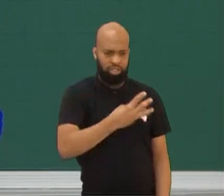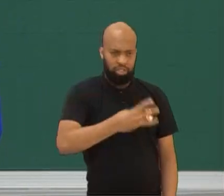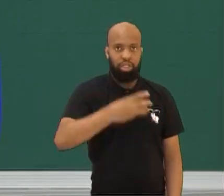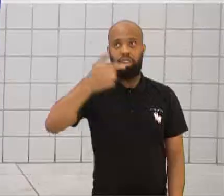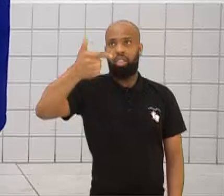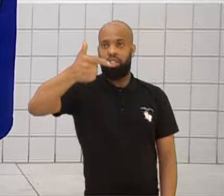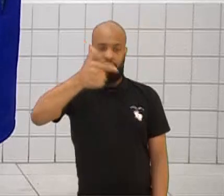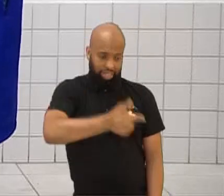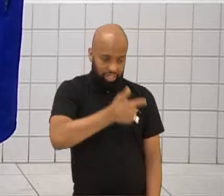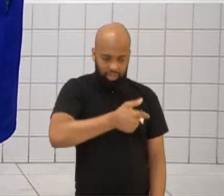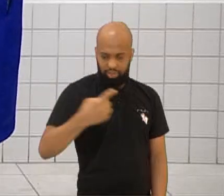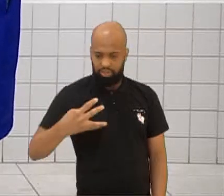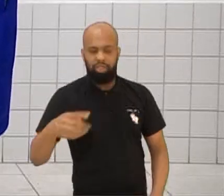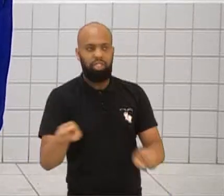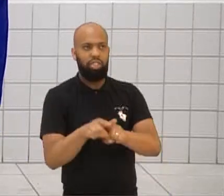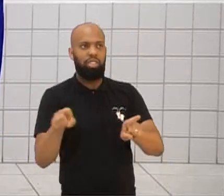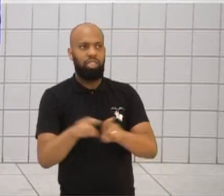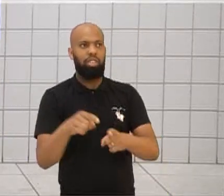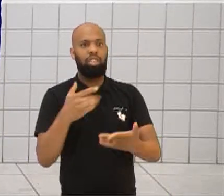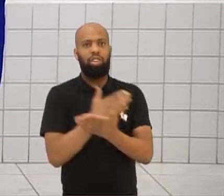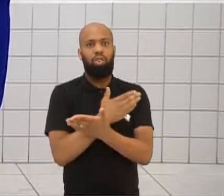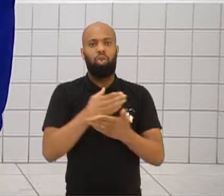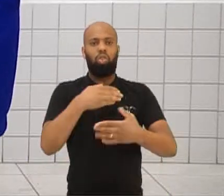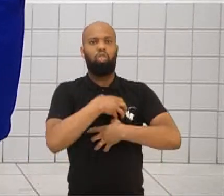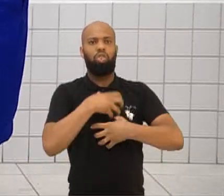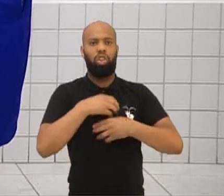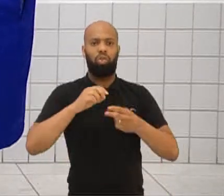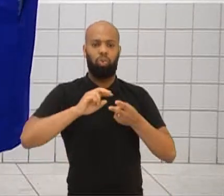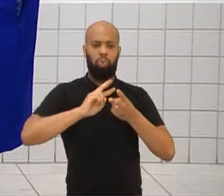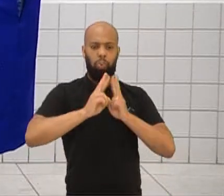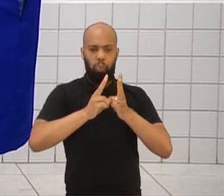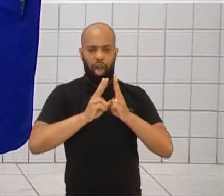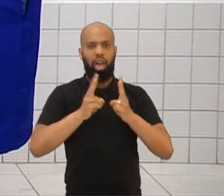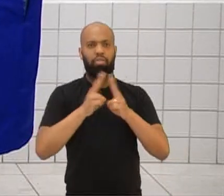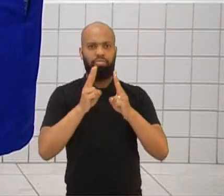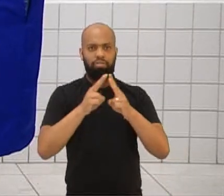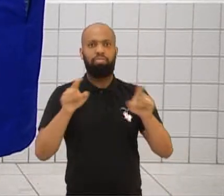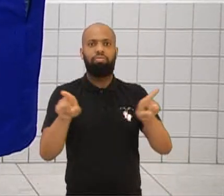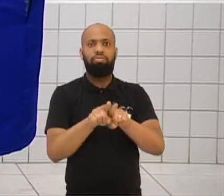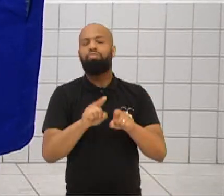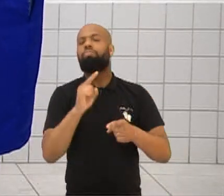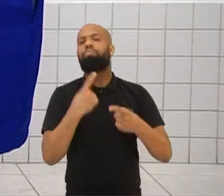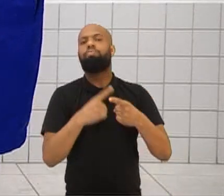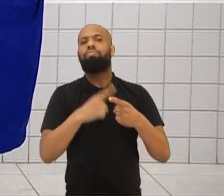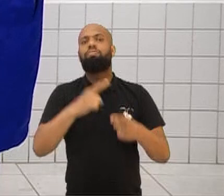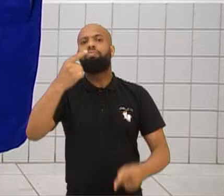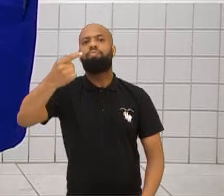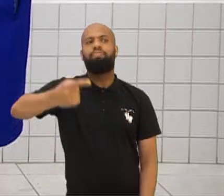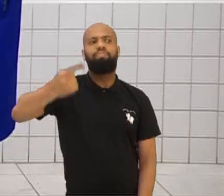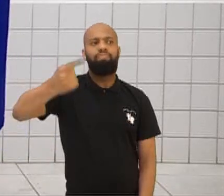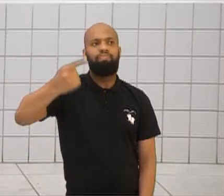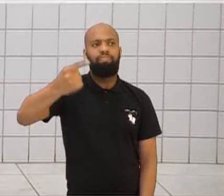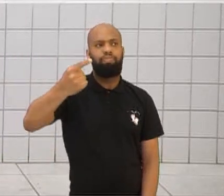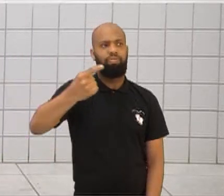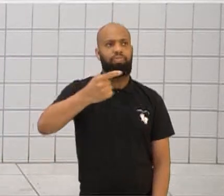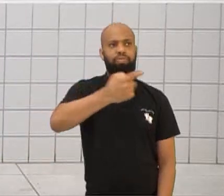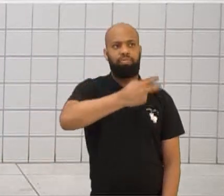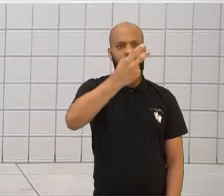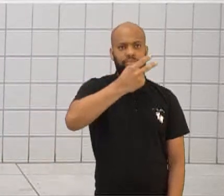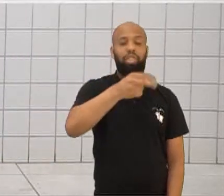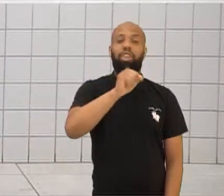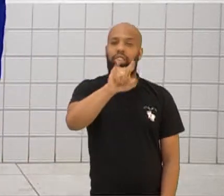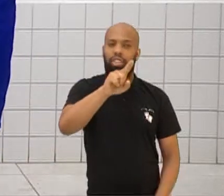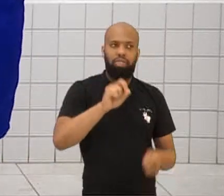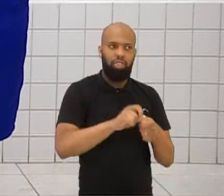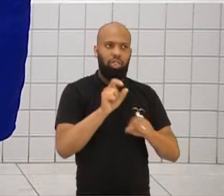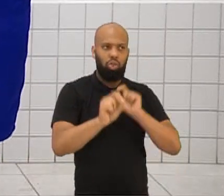Ou os quadrantes pares, né? Podia ser também. Então por que a gente está em primeiro e segundo quadrante? Então vamos acompanhar aqui. Sempre quando você